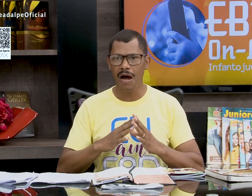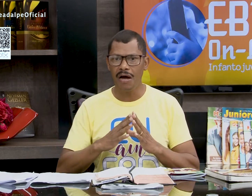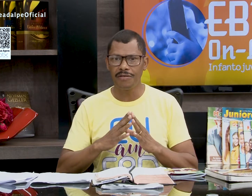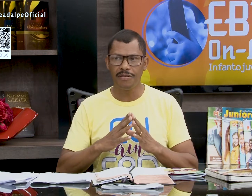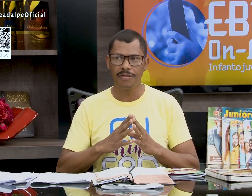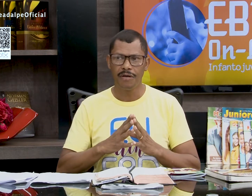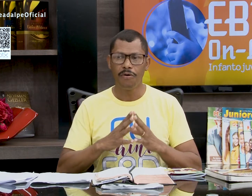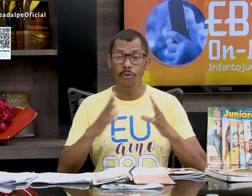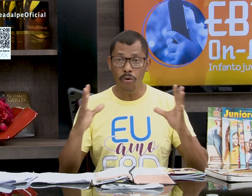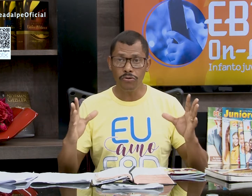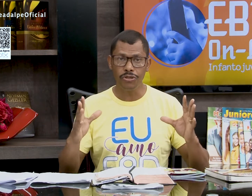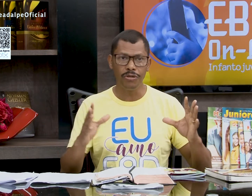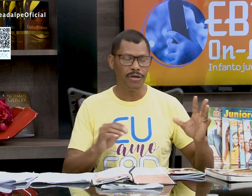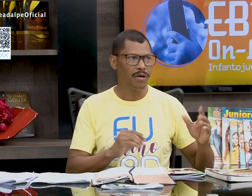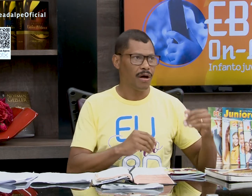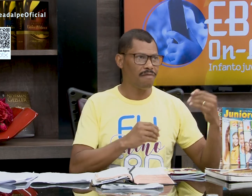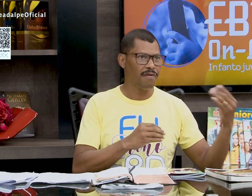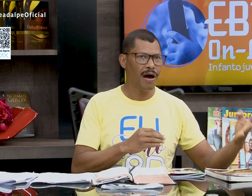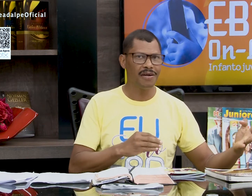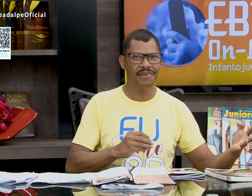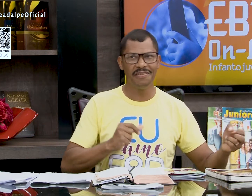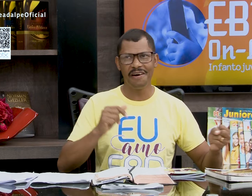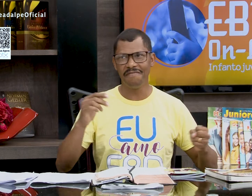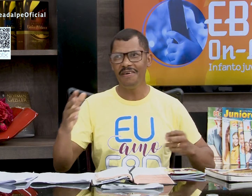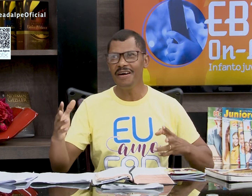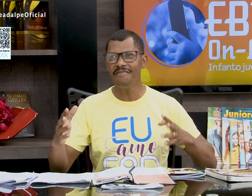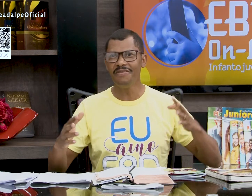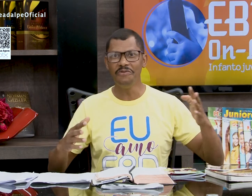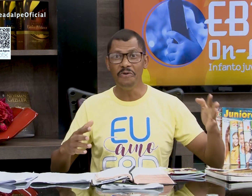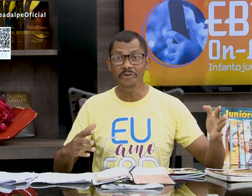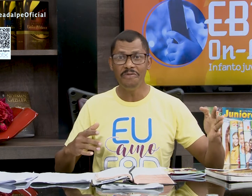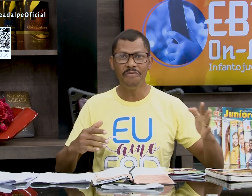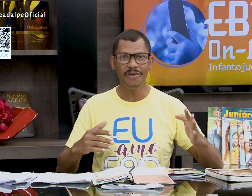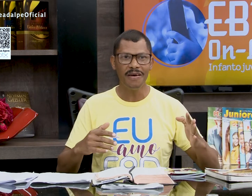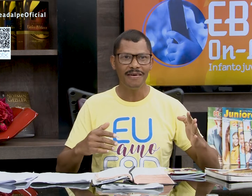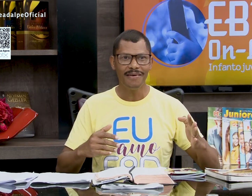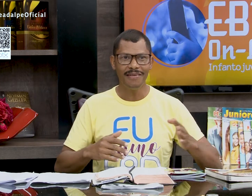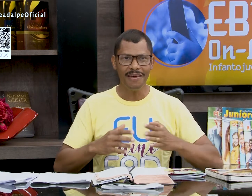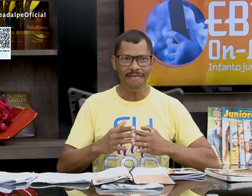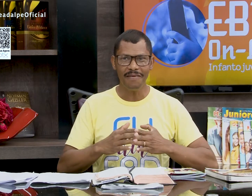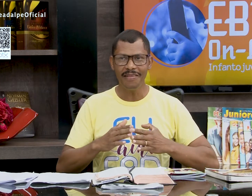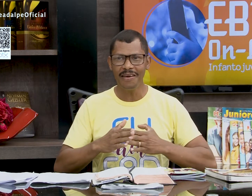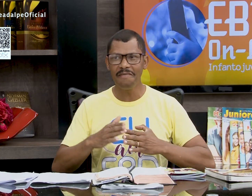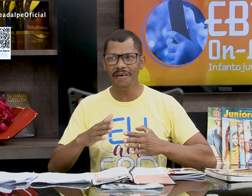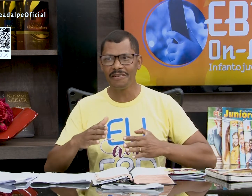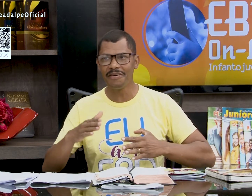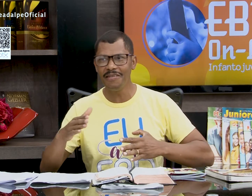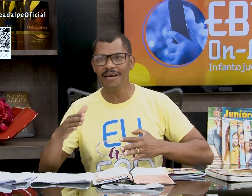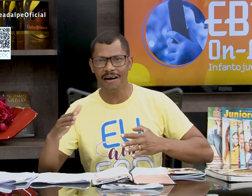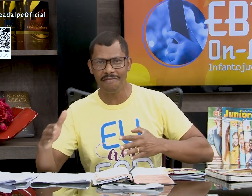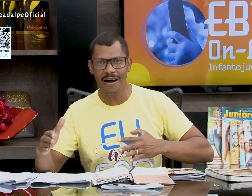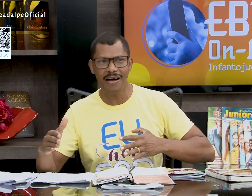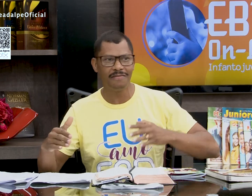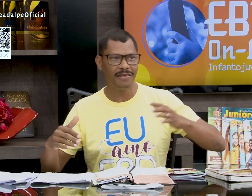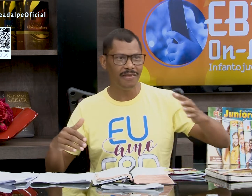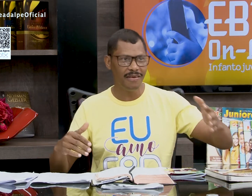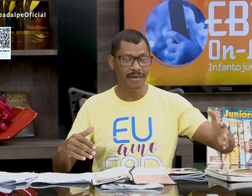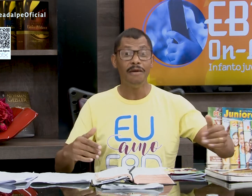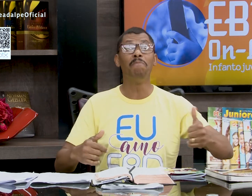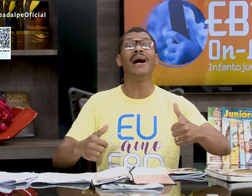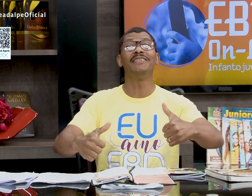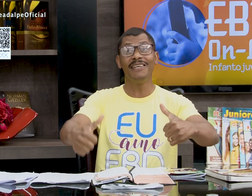as viagens hoje a viagem de avião de ônibus né ninguém vai ninguém viajando de